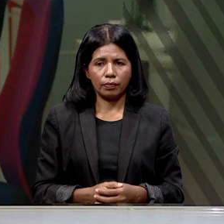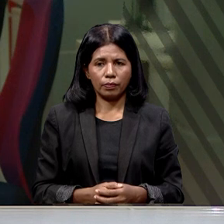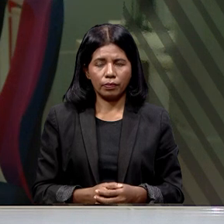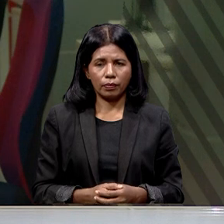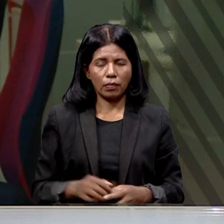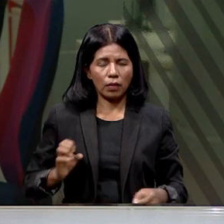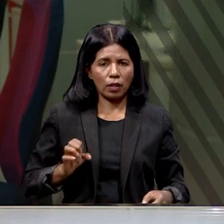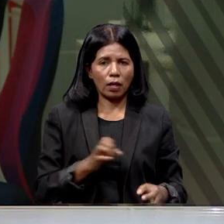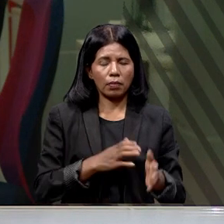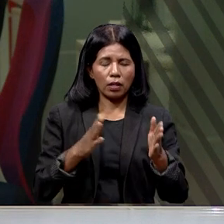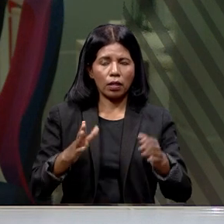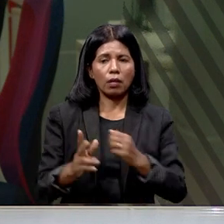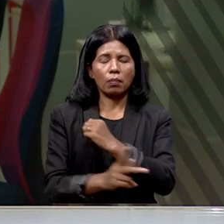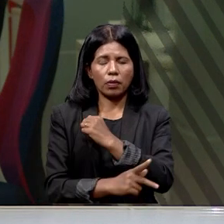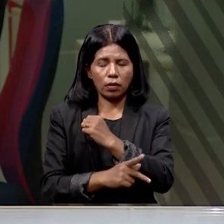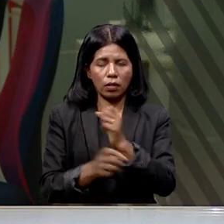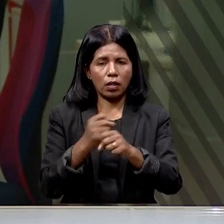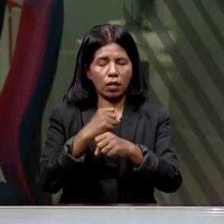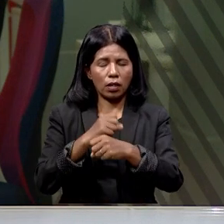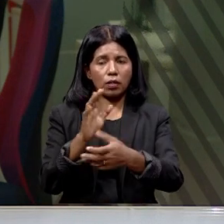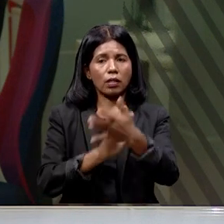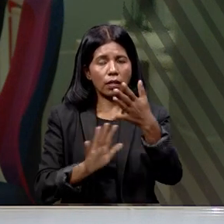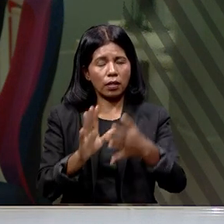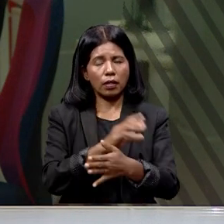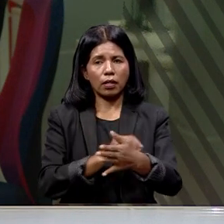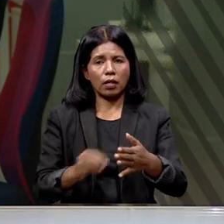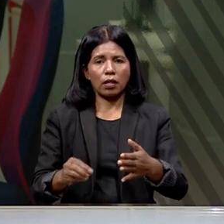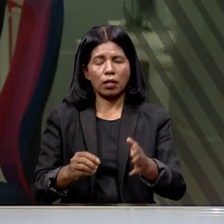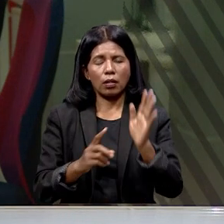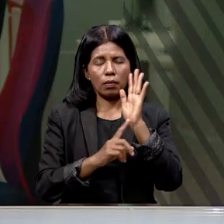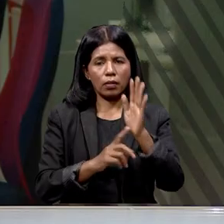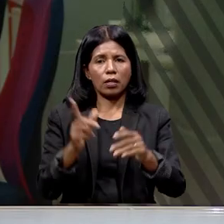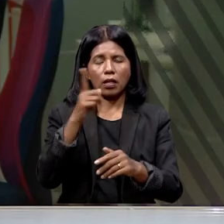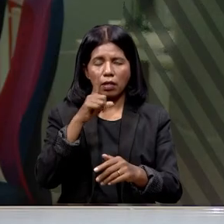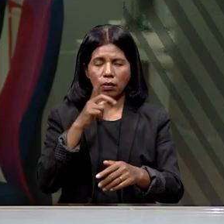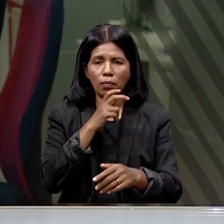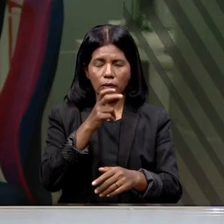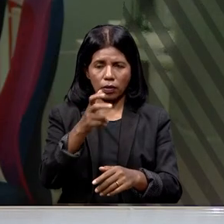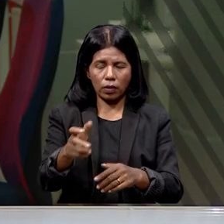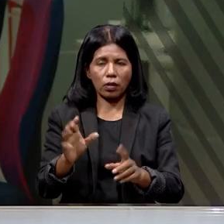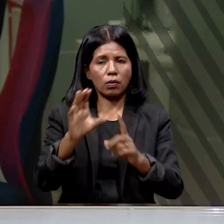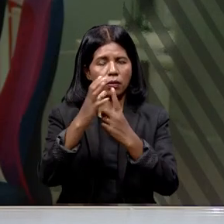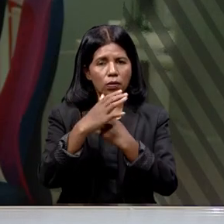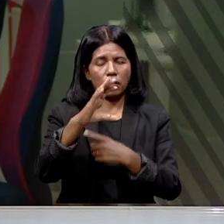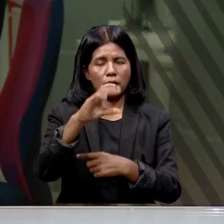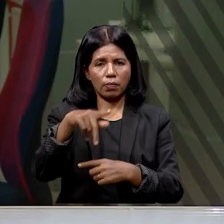A Embaixada de Portugal realiza festival de cinema, objetivo, ato promovê-lo em português na cultura CPLP.